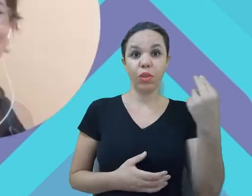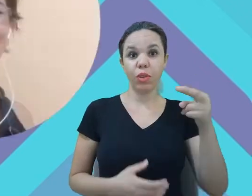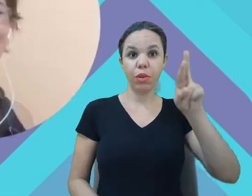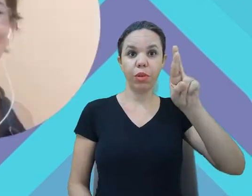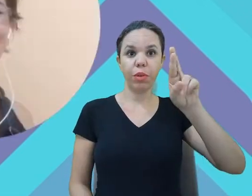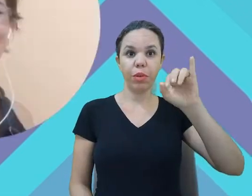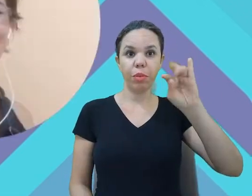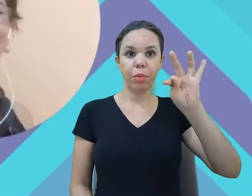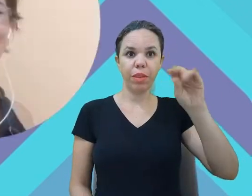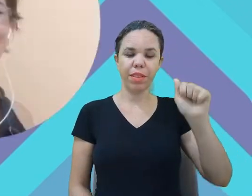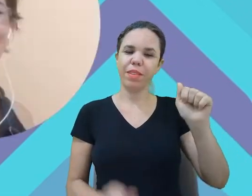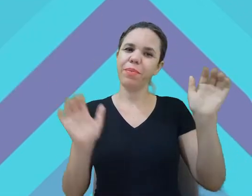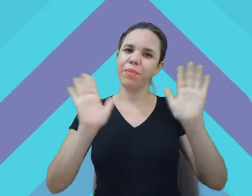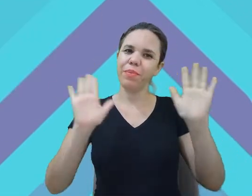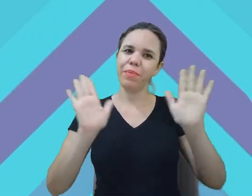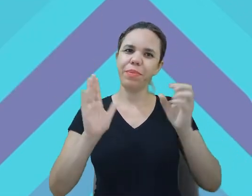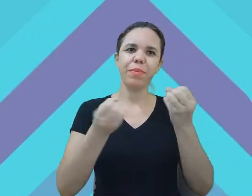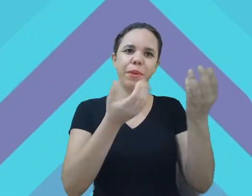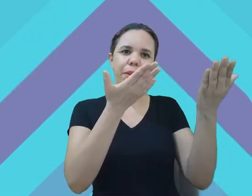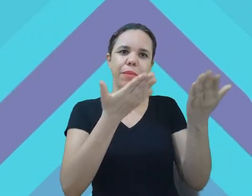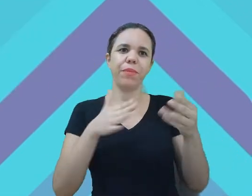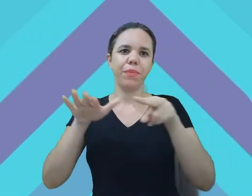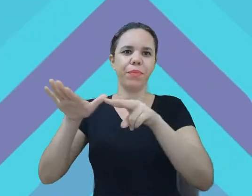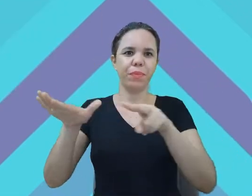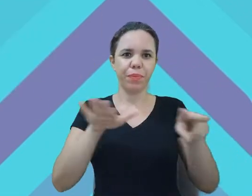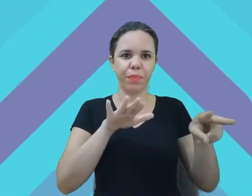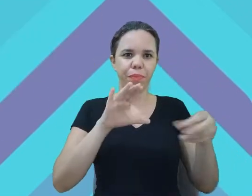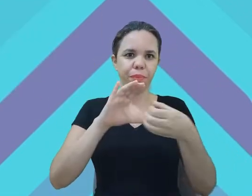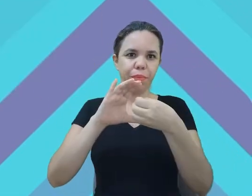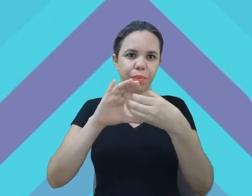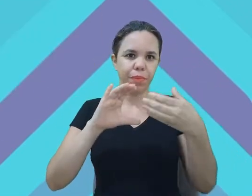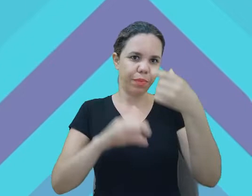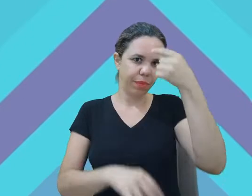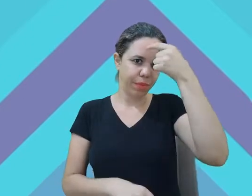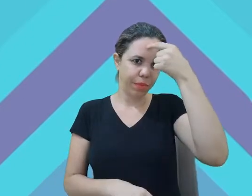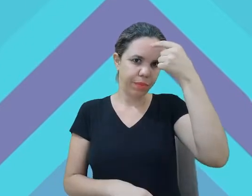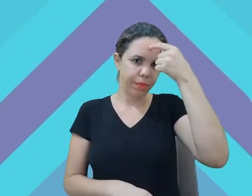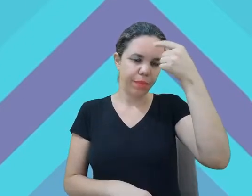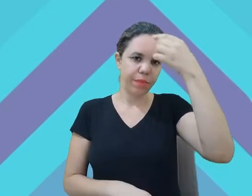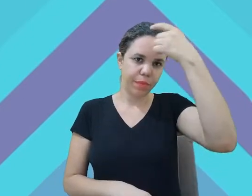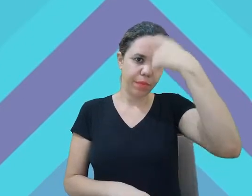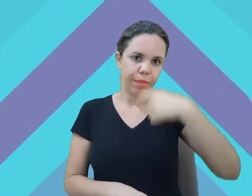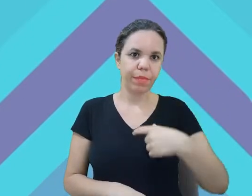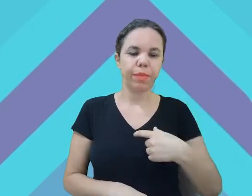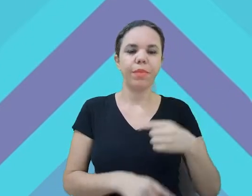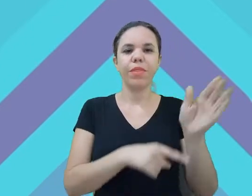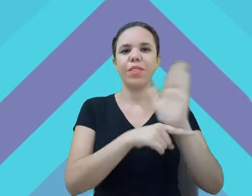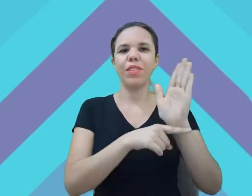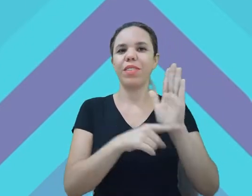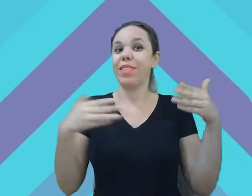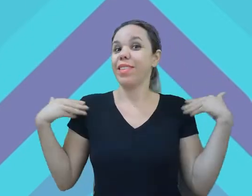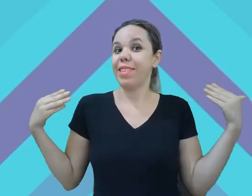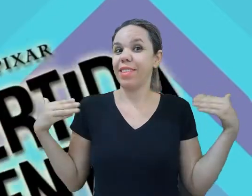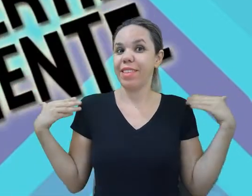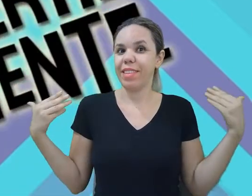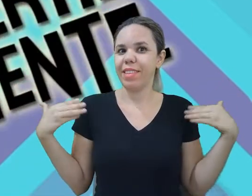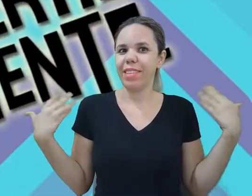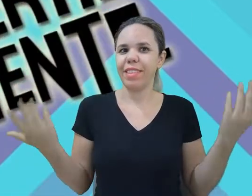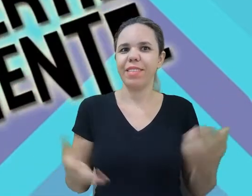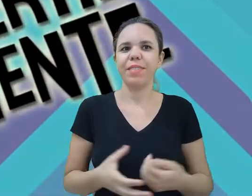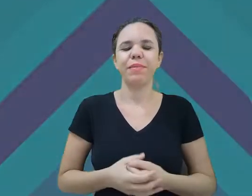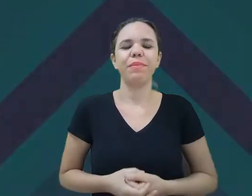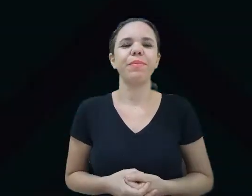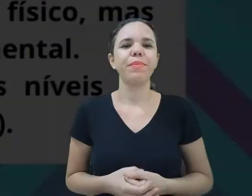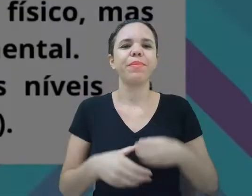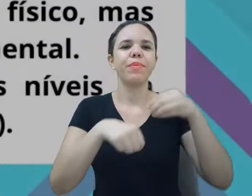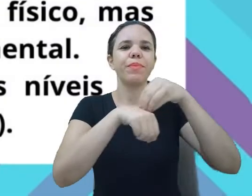Olá, meu nome é Rita Carnevale. Bem-vindo à Semana dos Traços de Caráter. Hoje eu trago a conversa com o filme